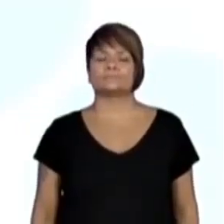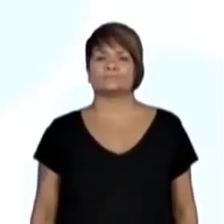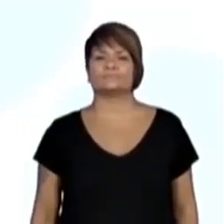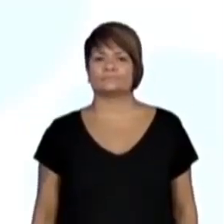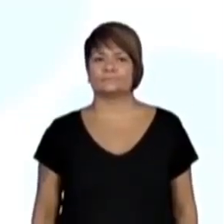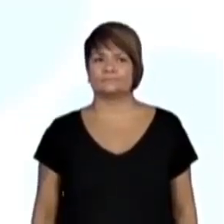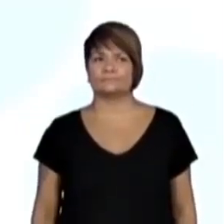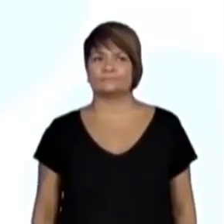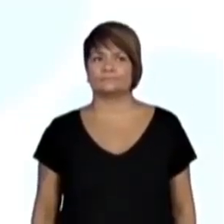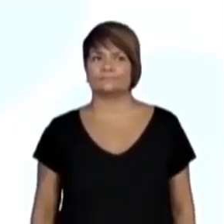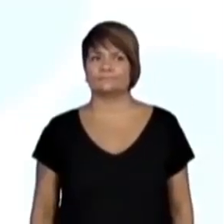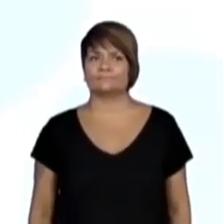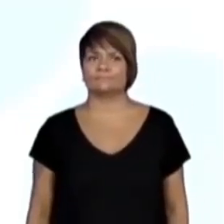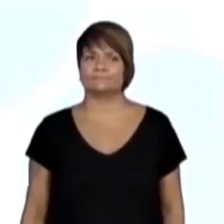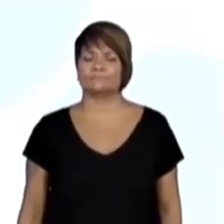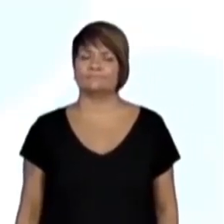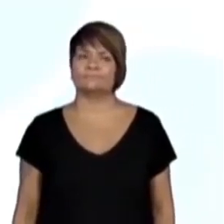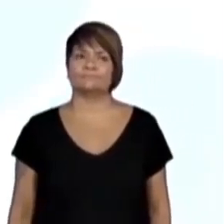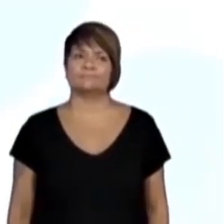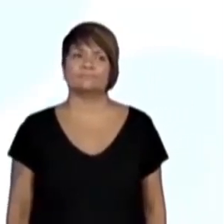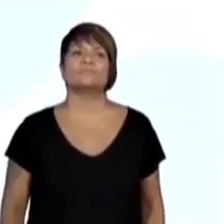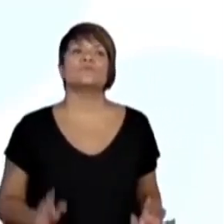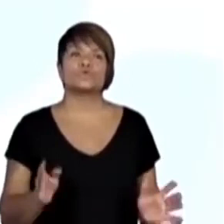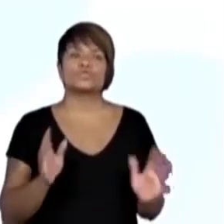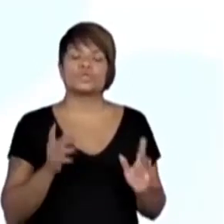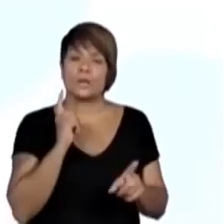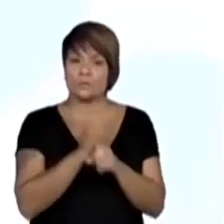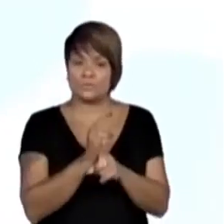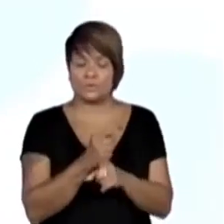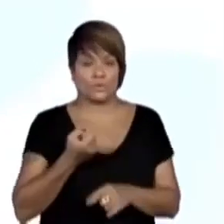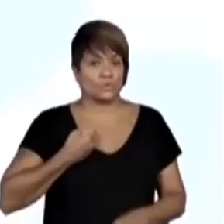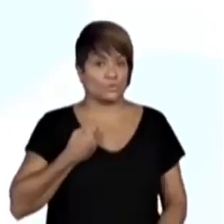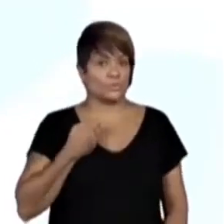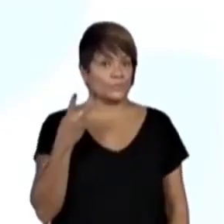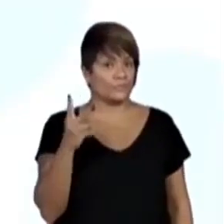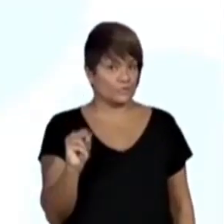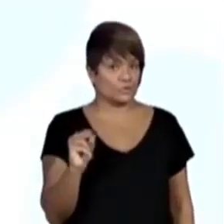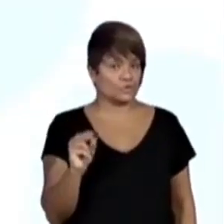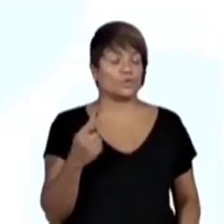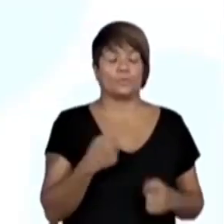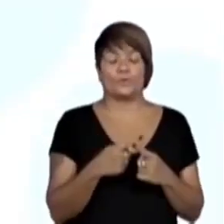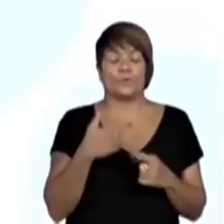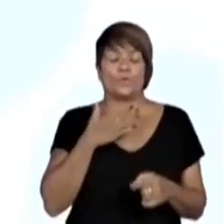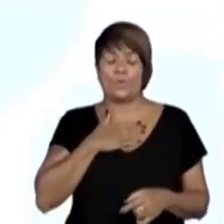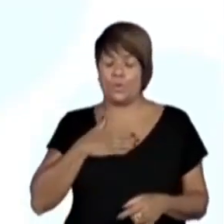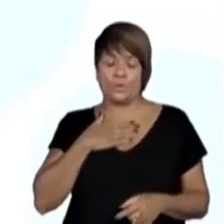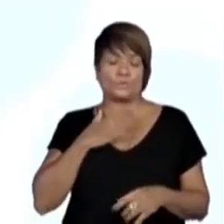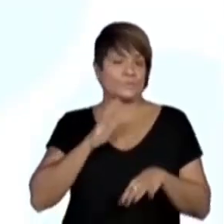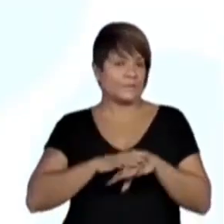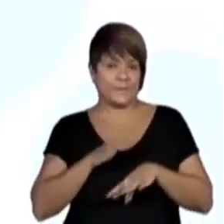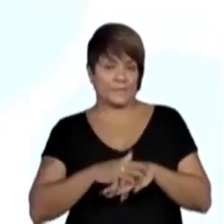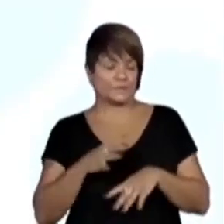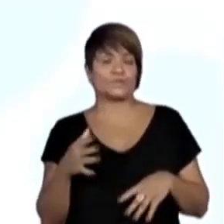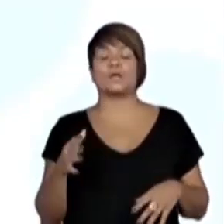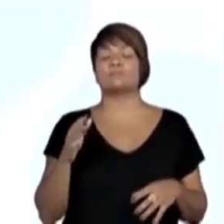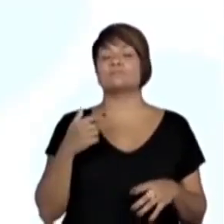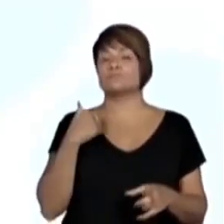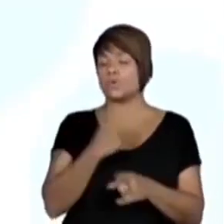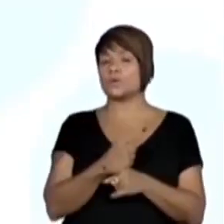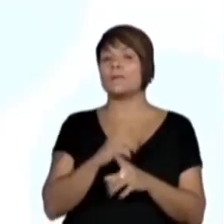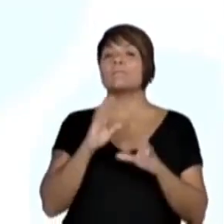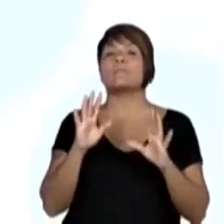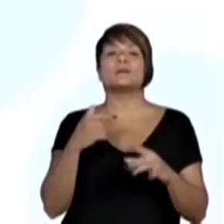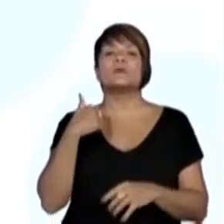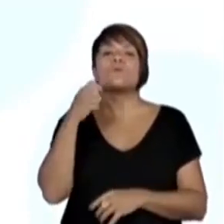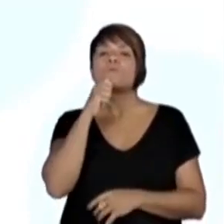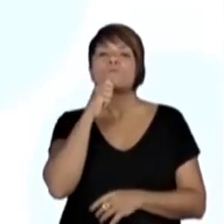no texto, olha só. Então eu achei o número 20, porque eu gosto muito de matemática, eu achei o número 20. Mas eu ainda não